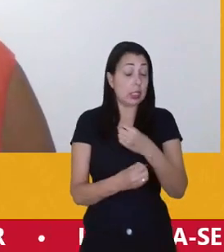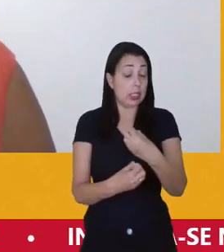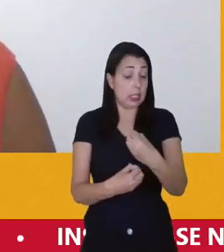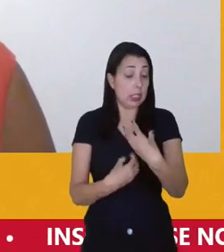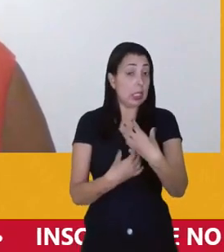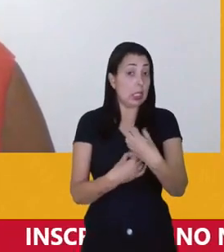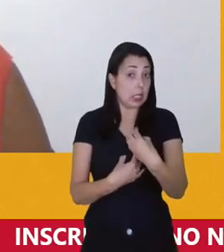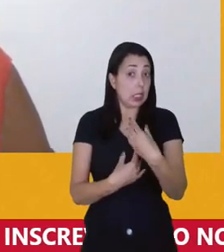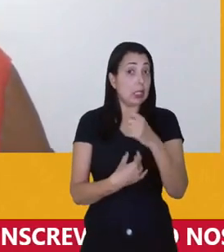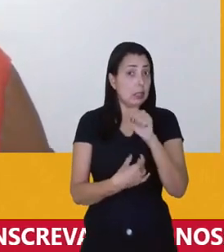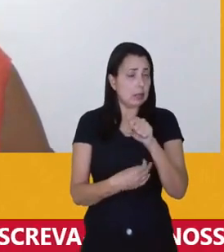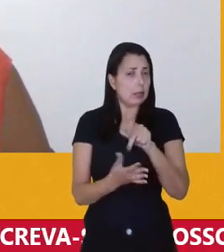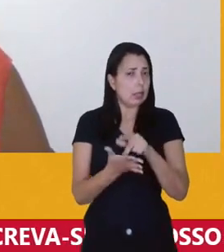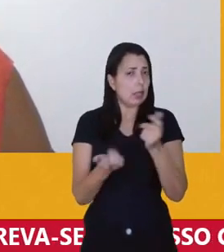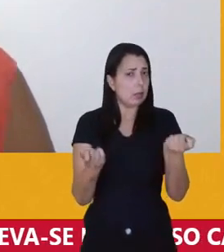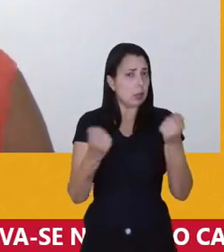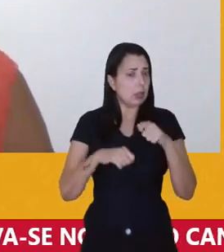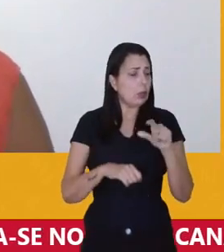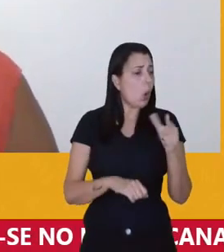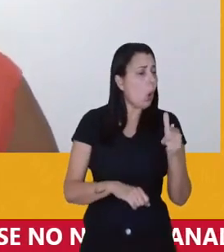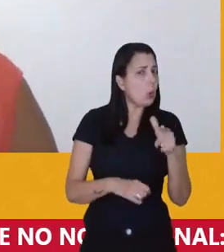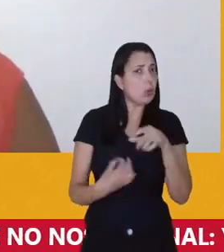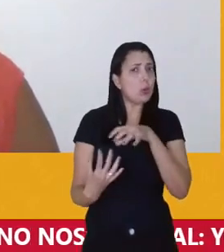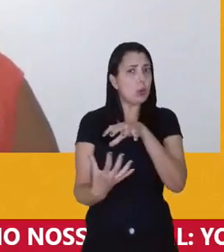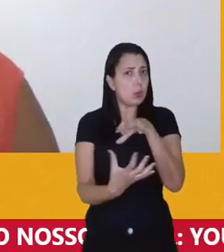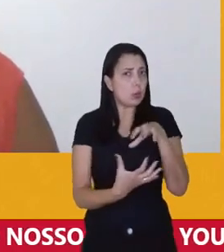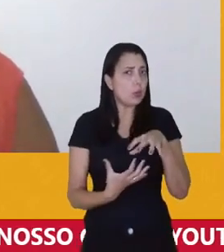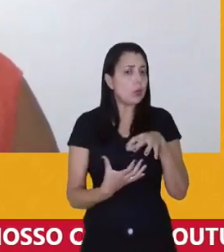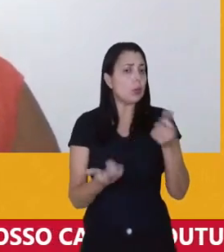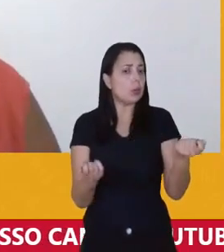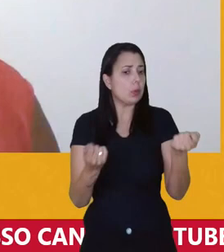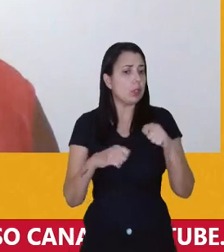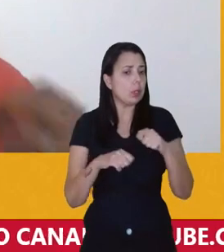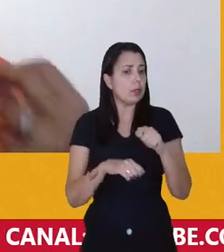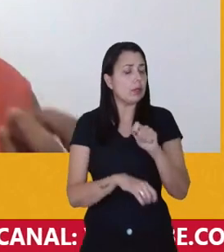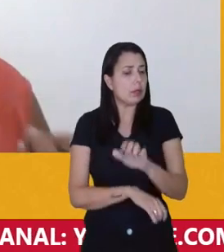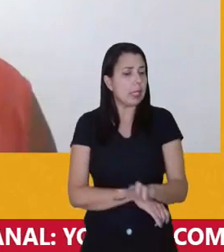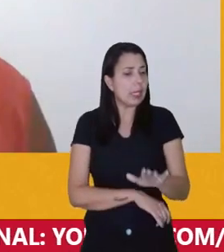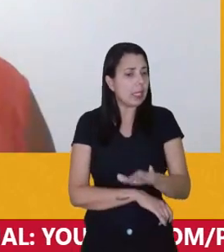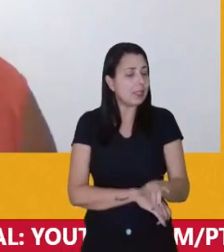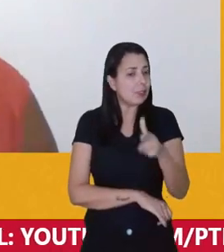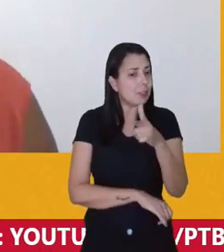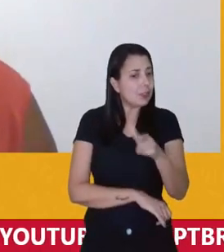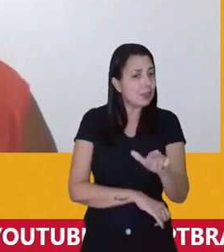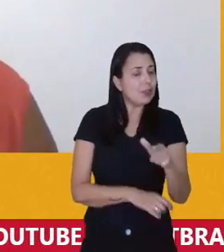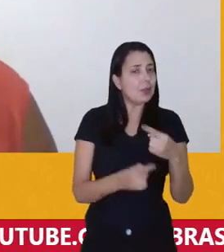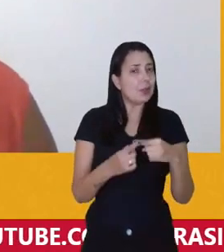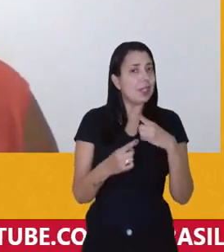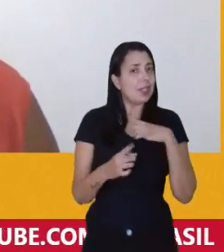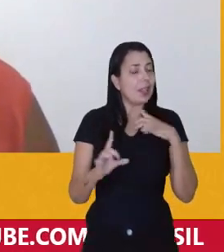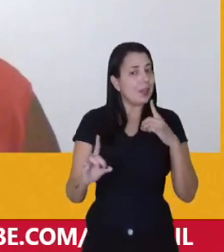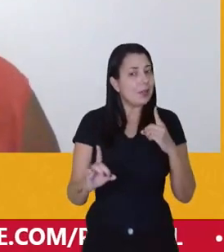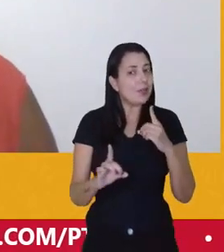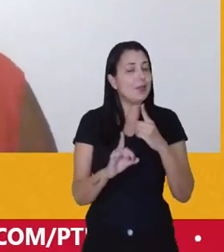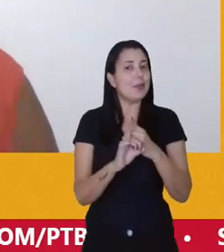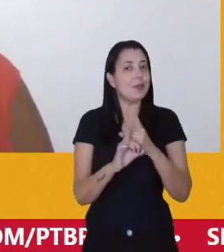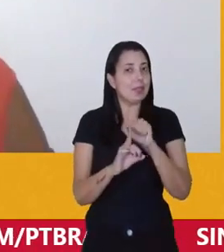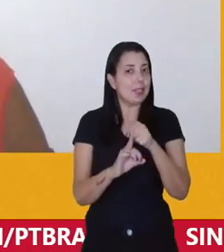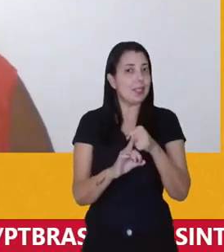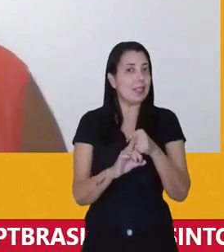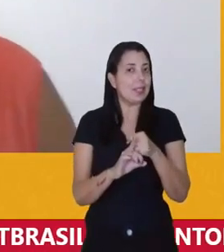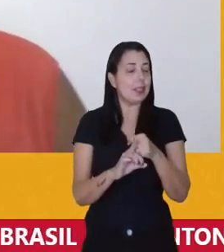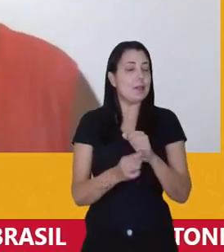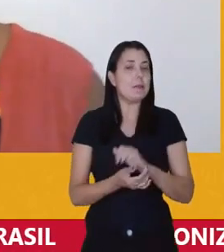que é possível um outro mundo, é possível uma outra infância, é possível que haja um encontro, né, como